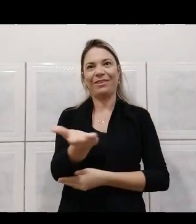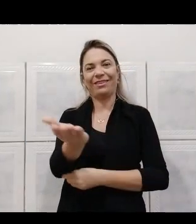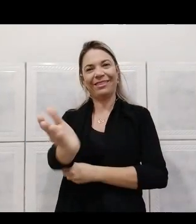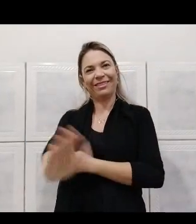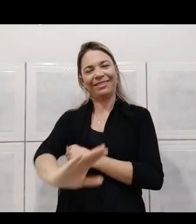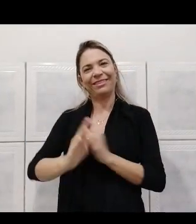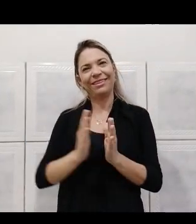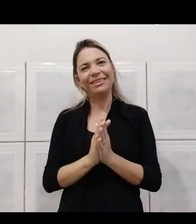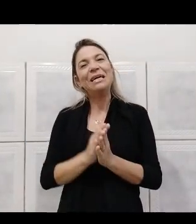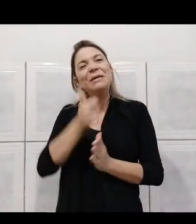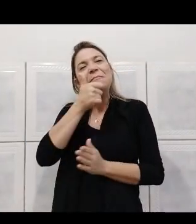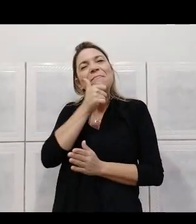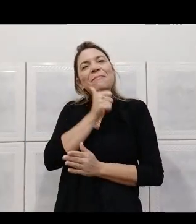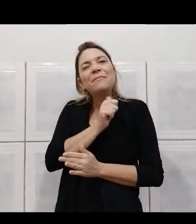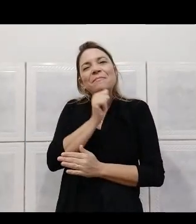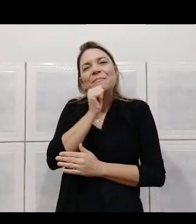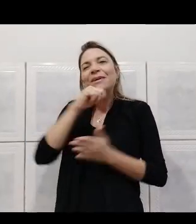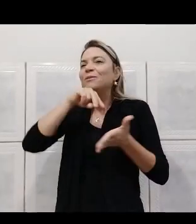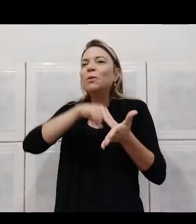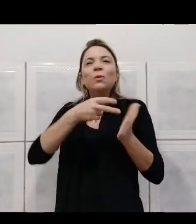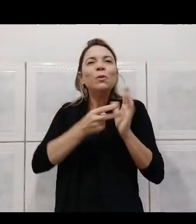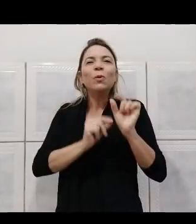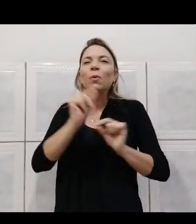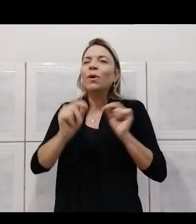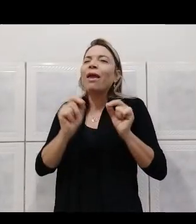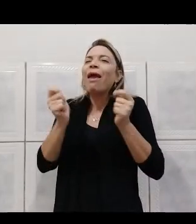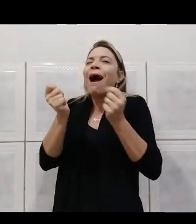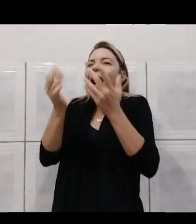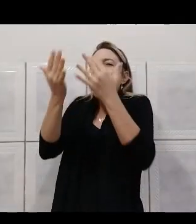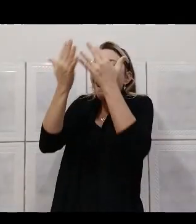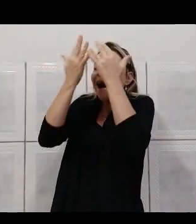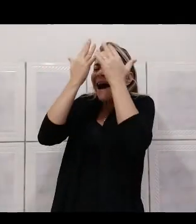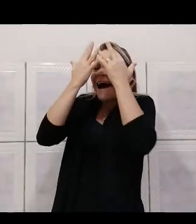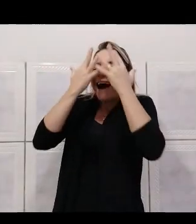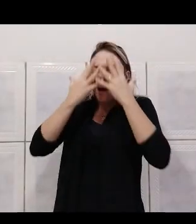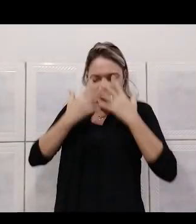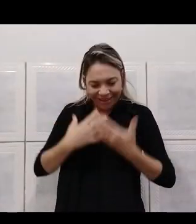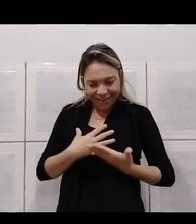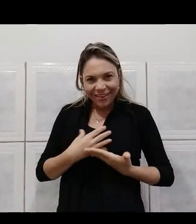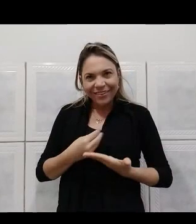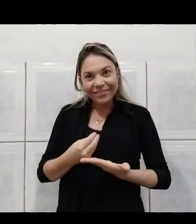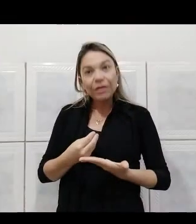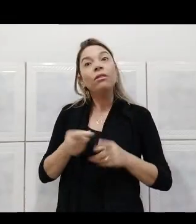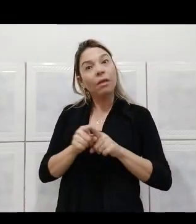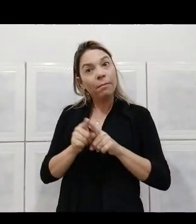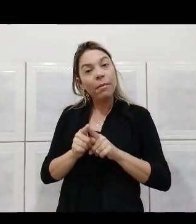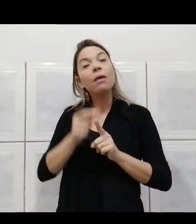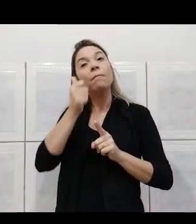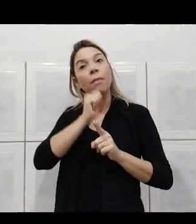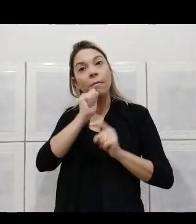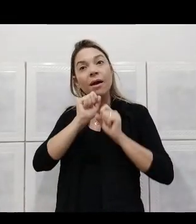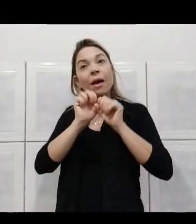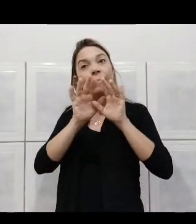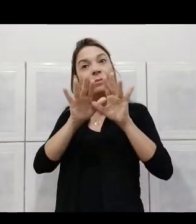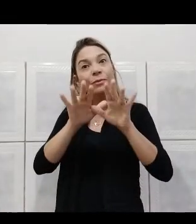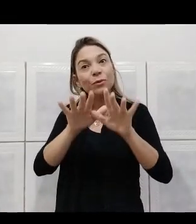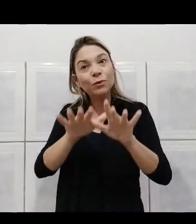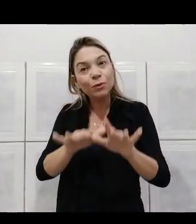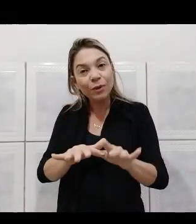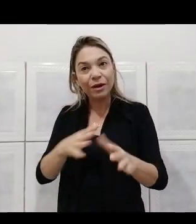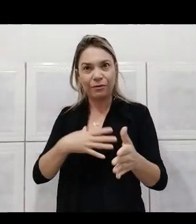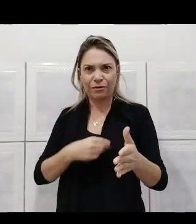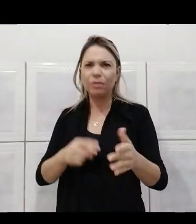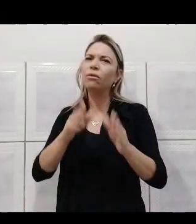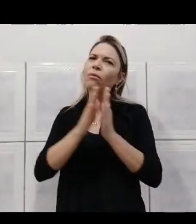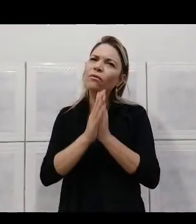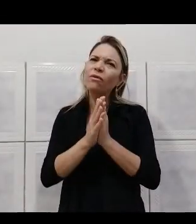uma bênção e abençoar essa bênção, o filho. Devemos sempre dizer não ao aborto,